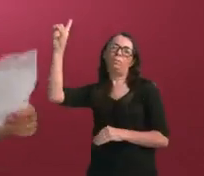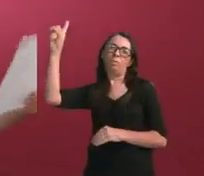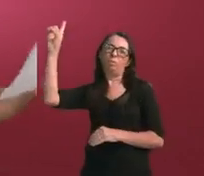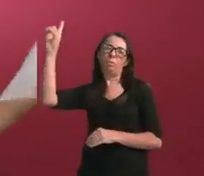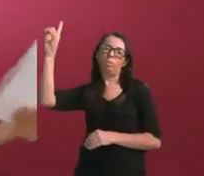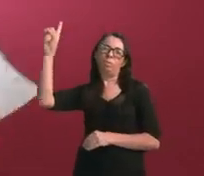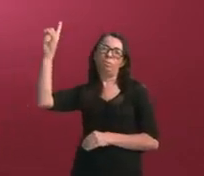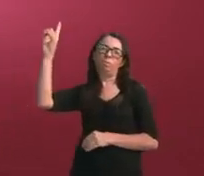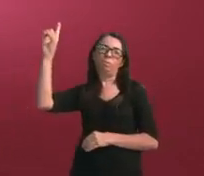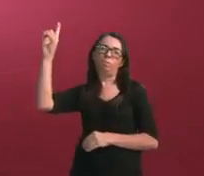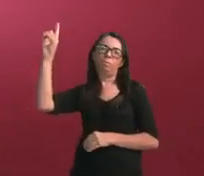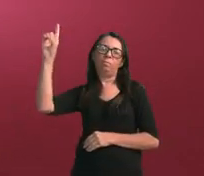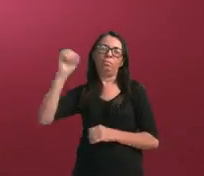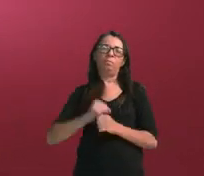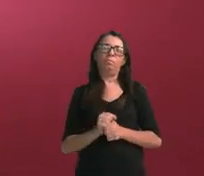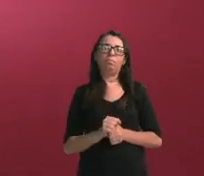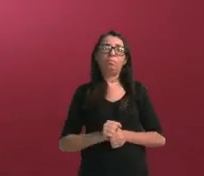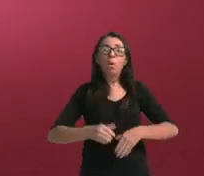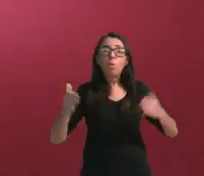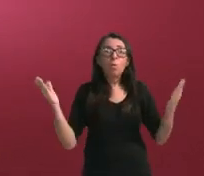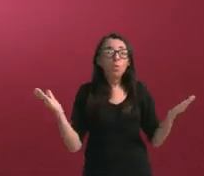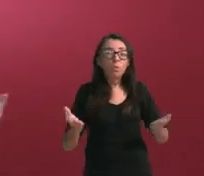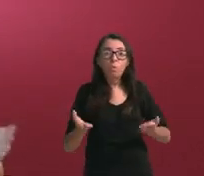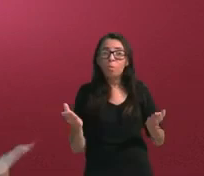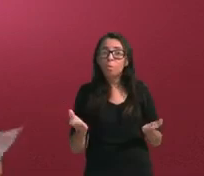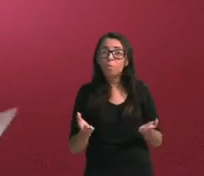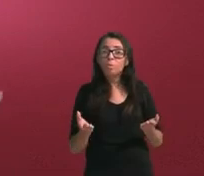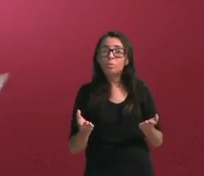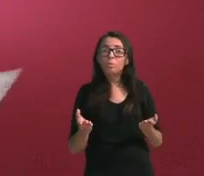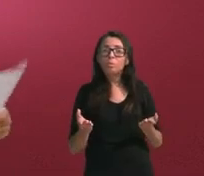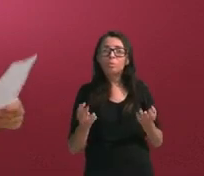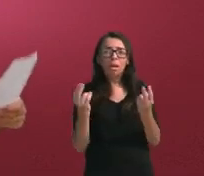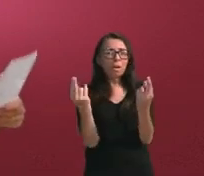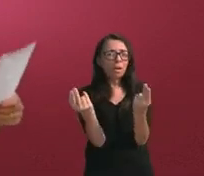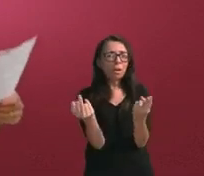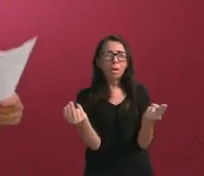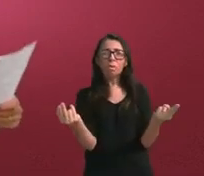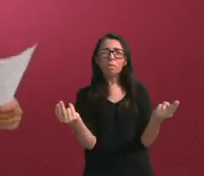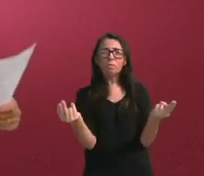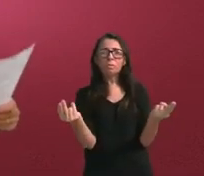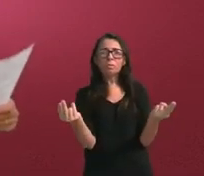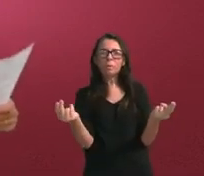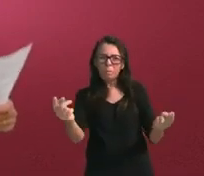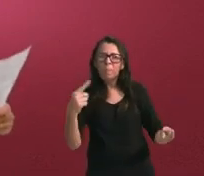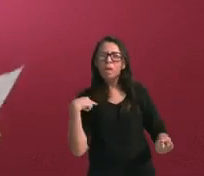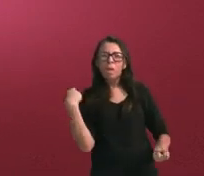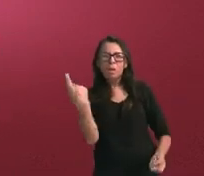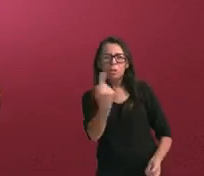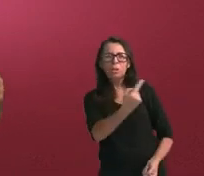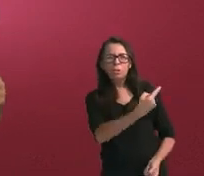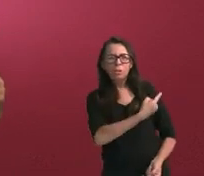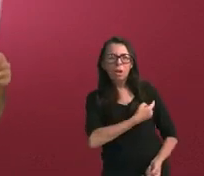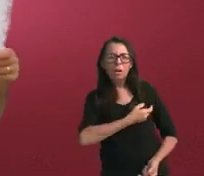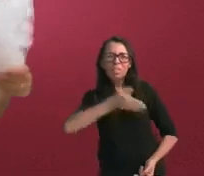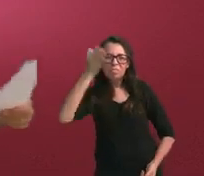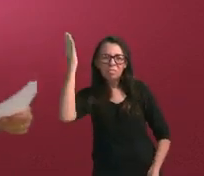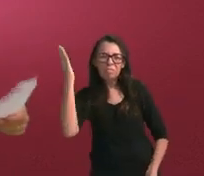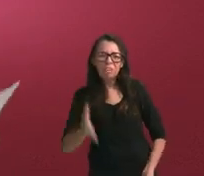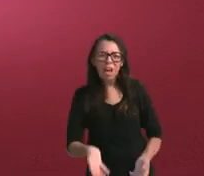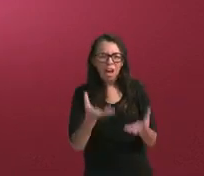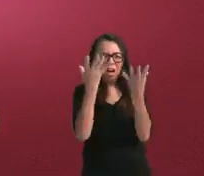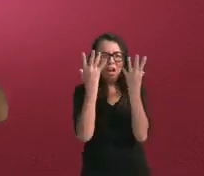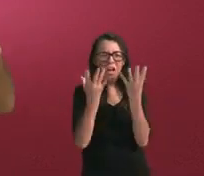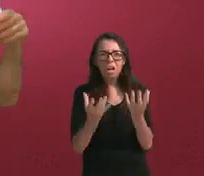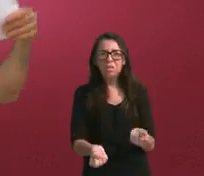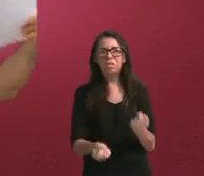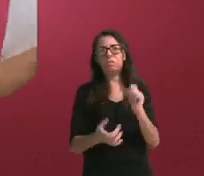Nós devemos orar ao Senhor também. Esse tipo de oração aqui é uma oração que a gente pode fazer, né? Vamos orar, nós como discípulos, para